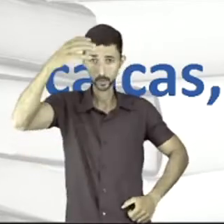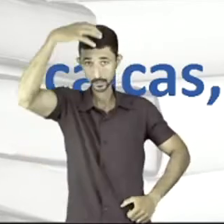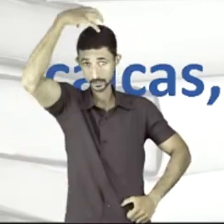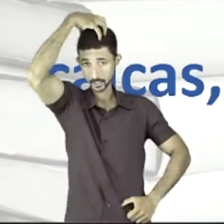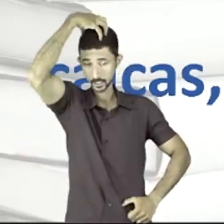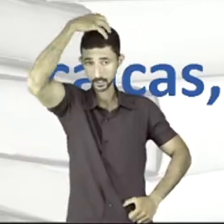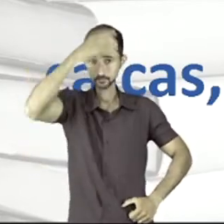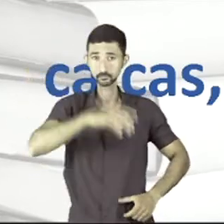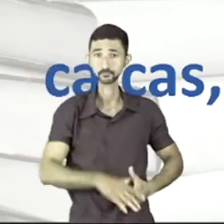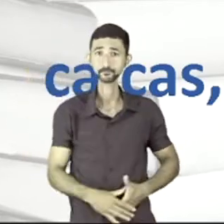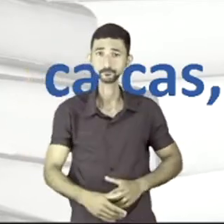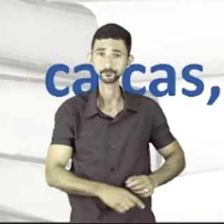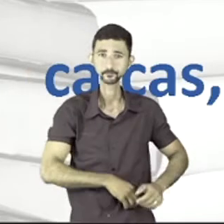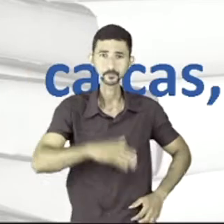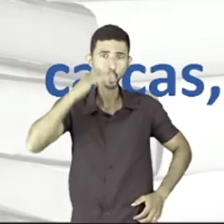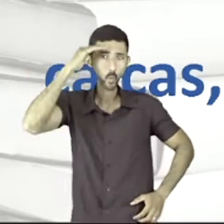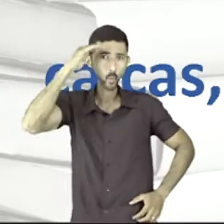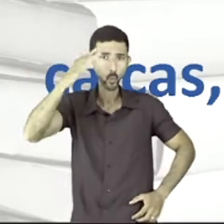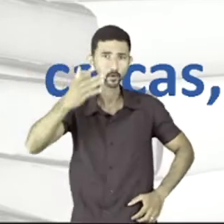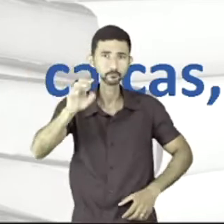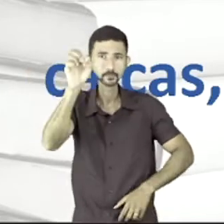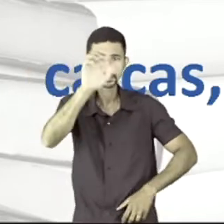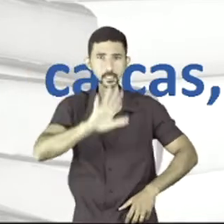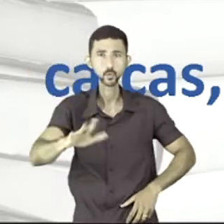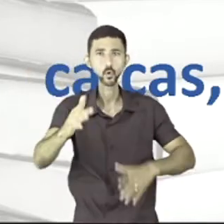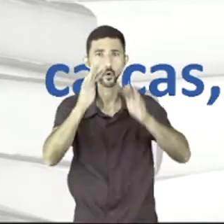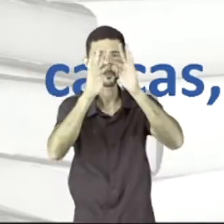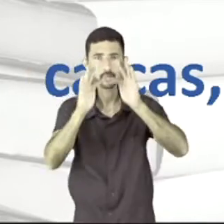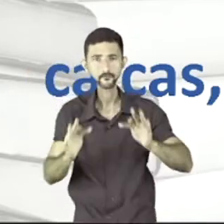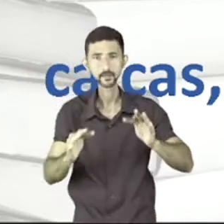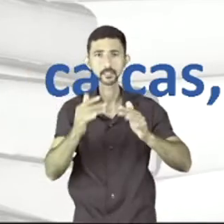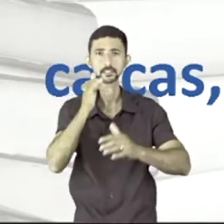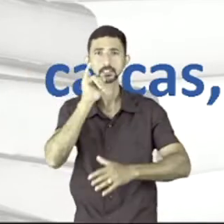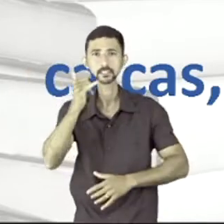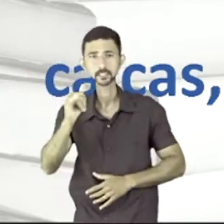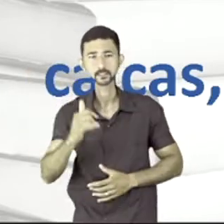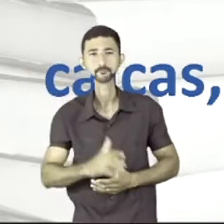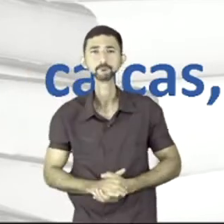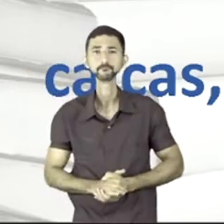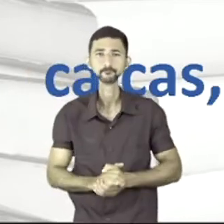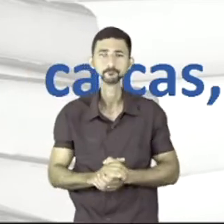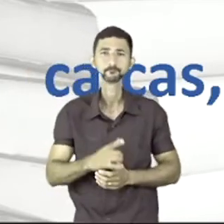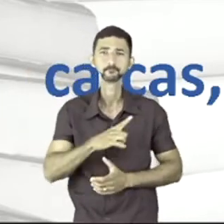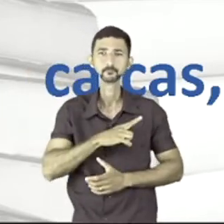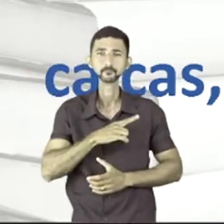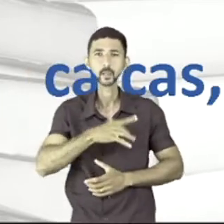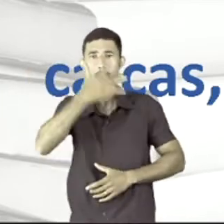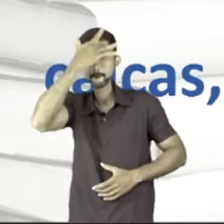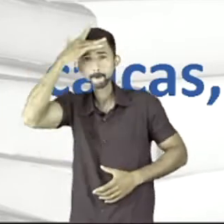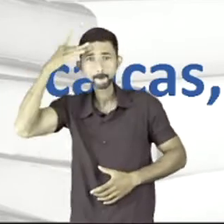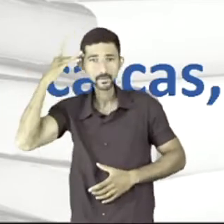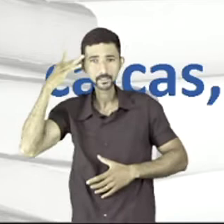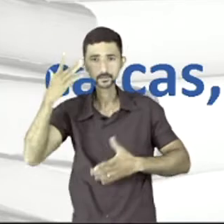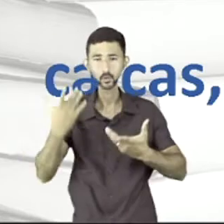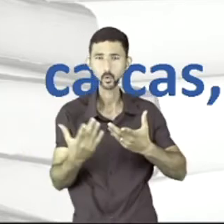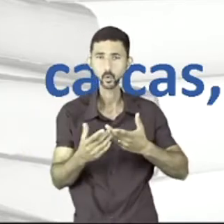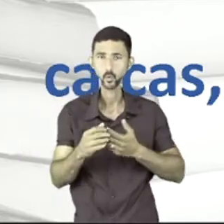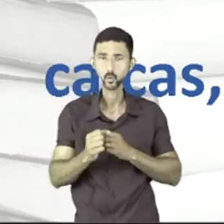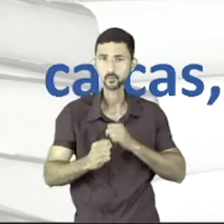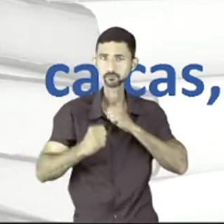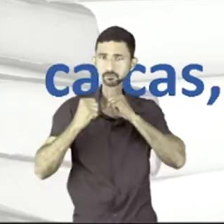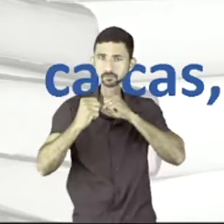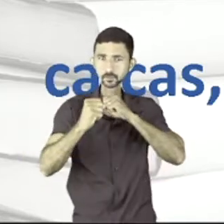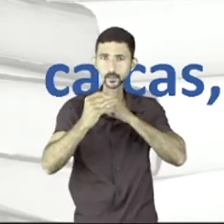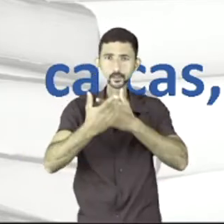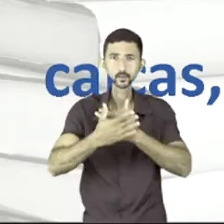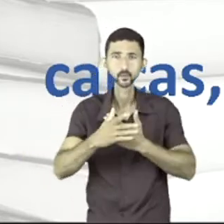dos reis na Europa, né? Na França, na Itália, haviam pessoas, né? Haviam